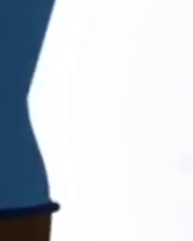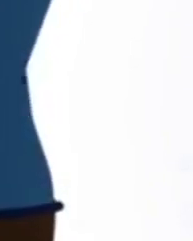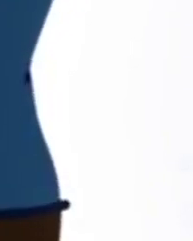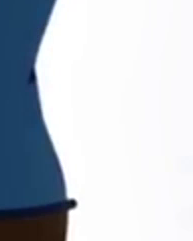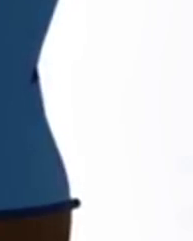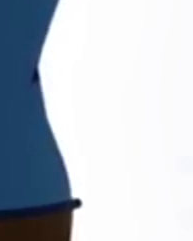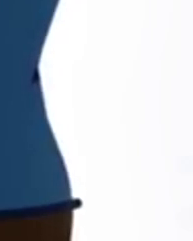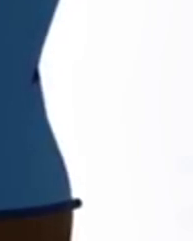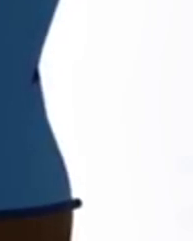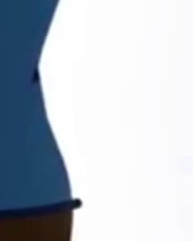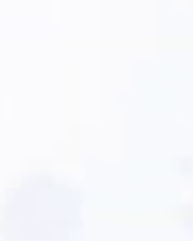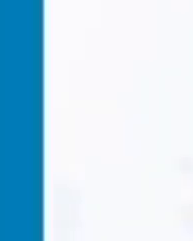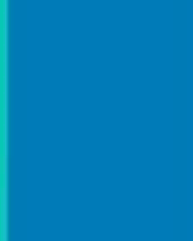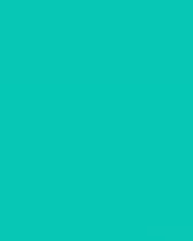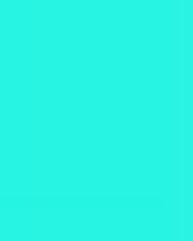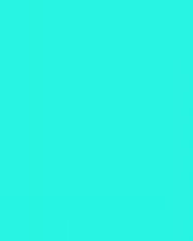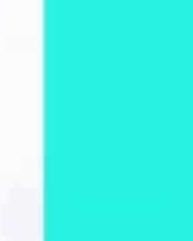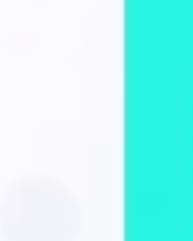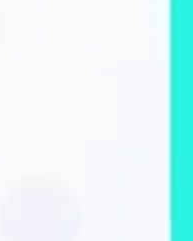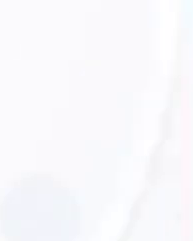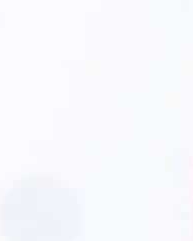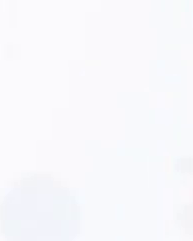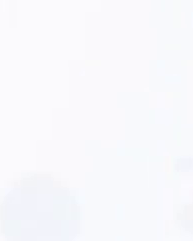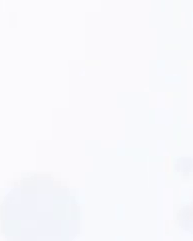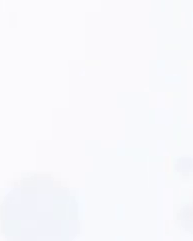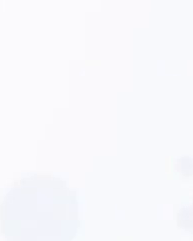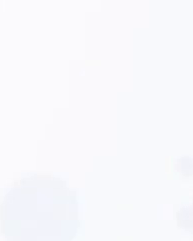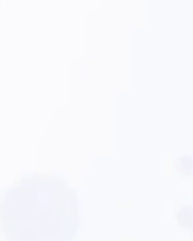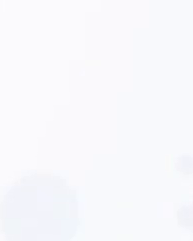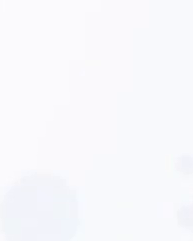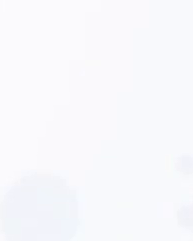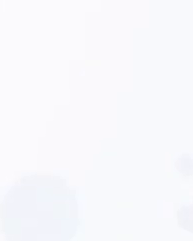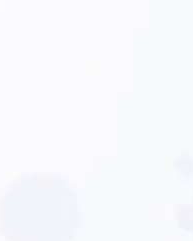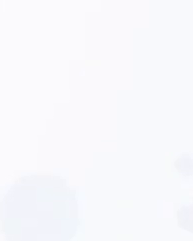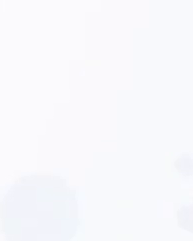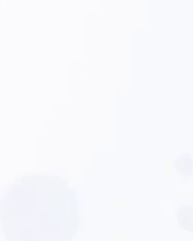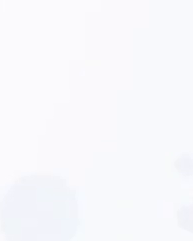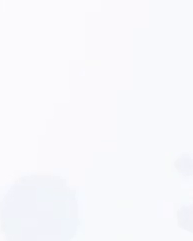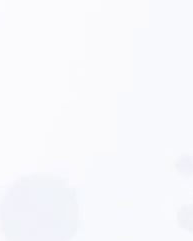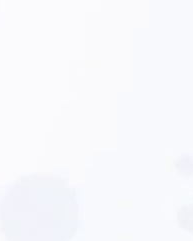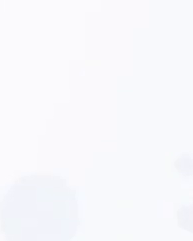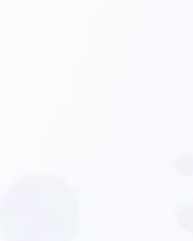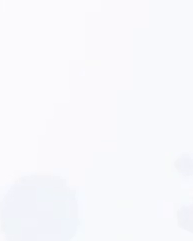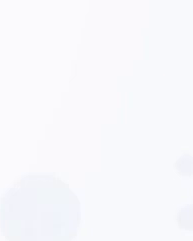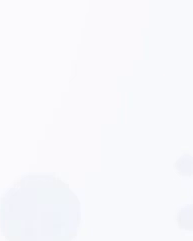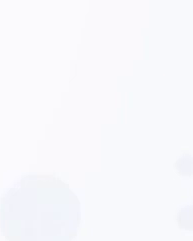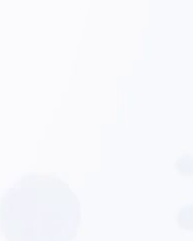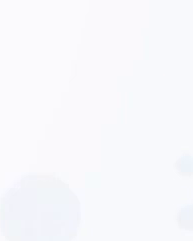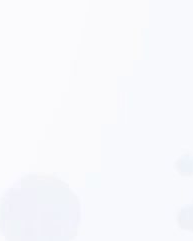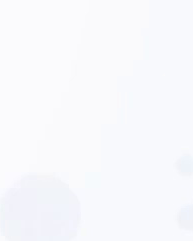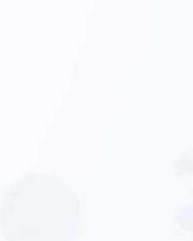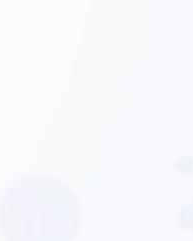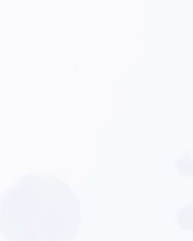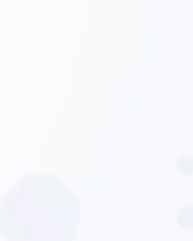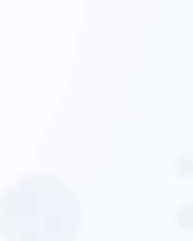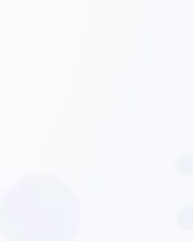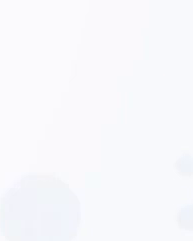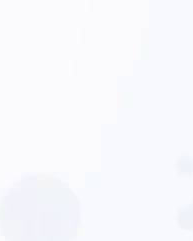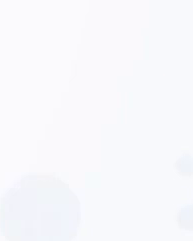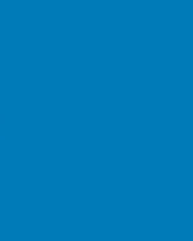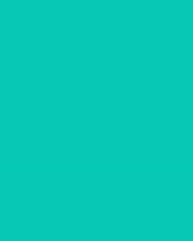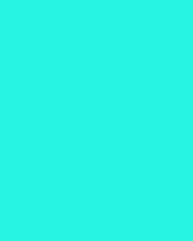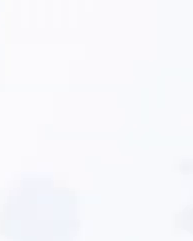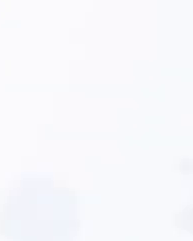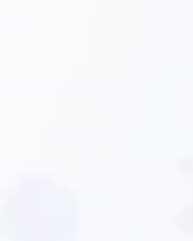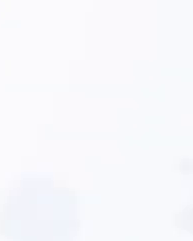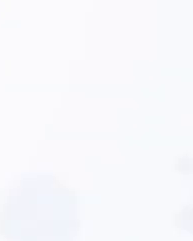da Prefeitura. Eu vou anotar seus dados e peço que responda corretamente as perguntas que vou te fazer. Depois